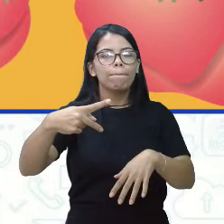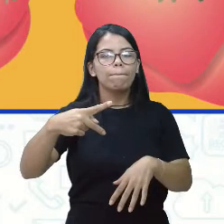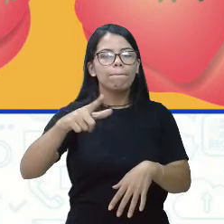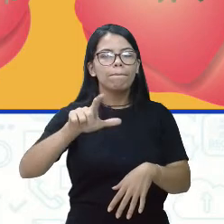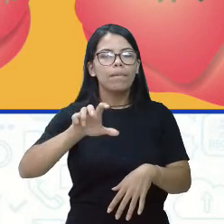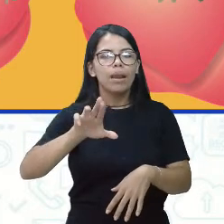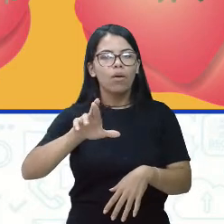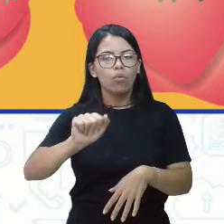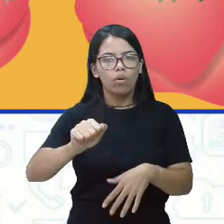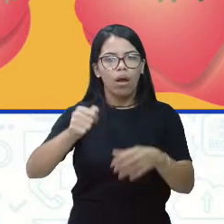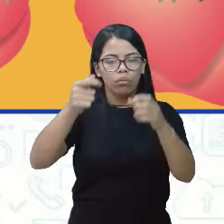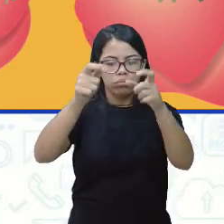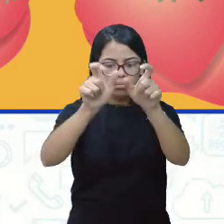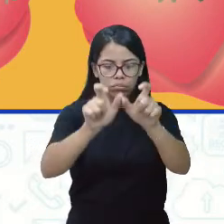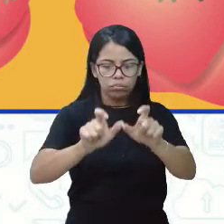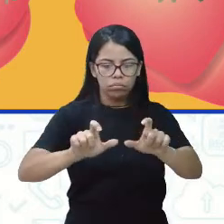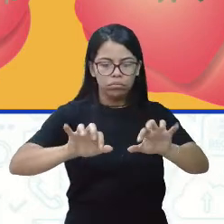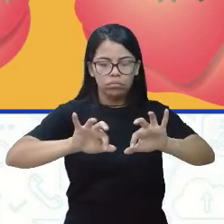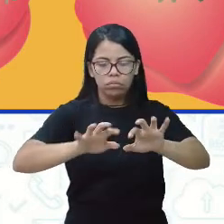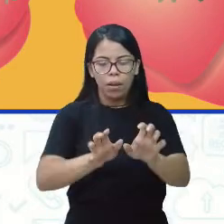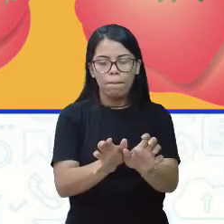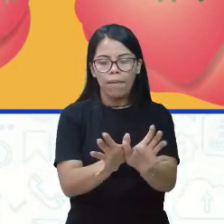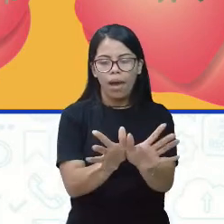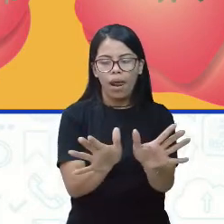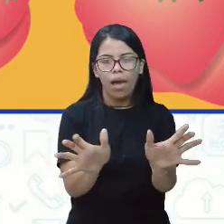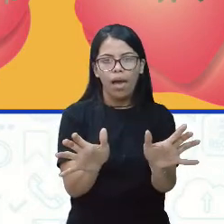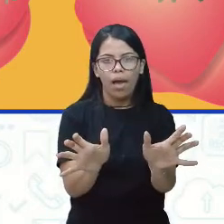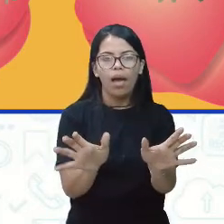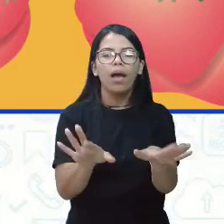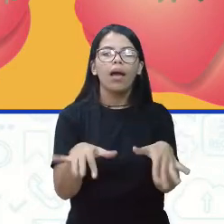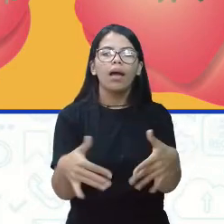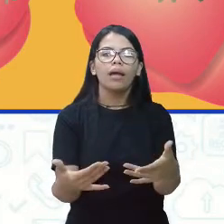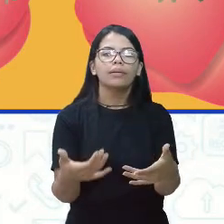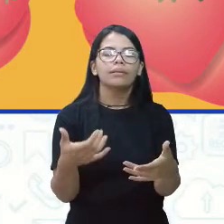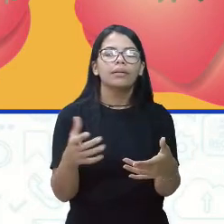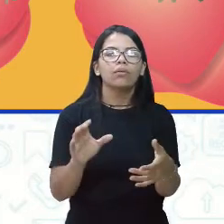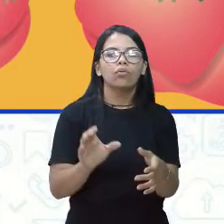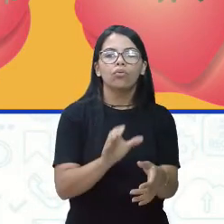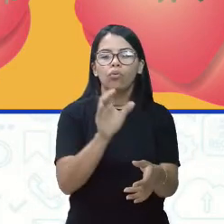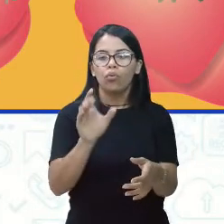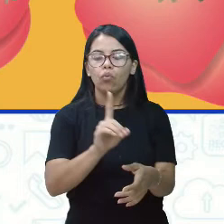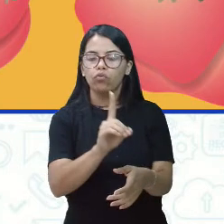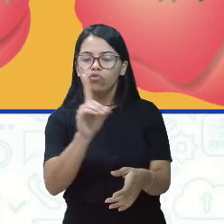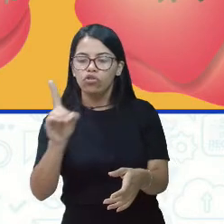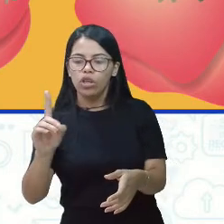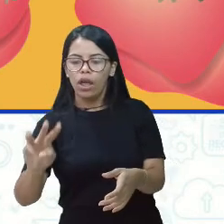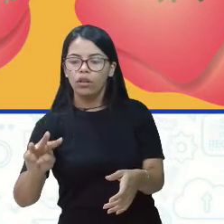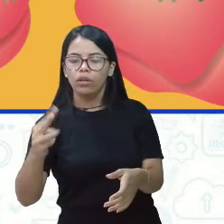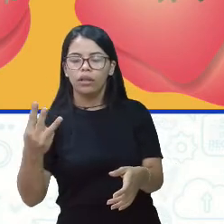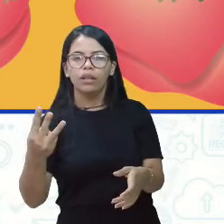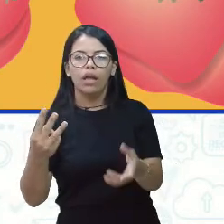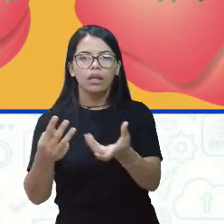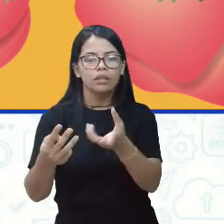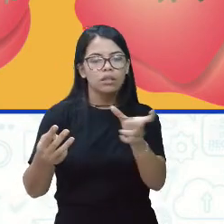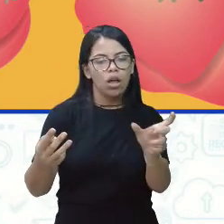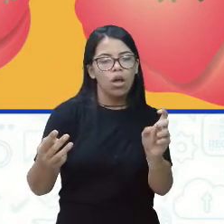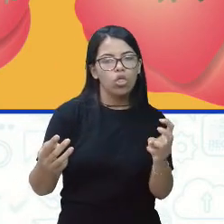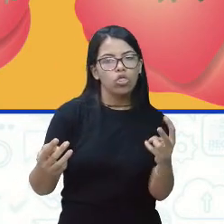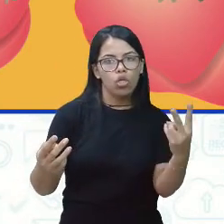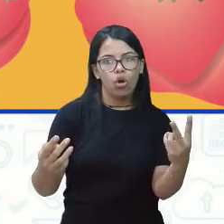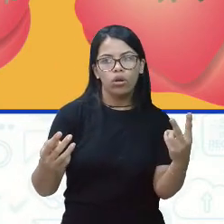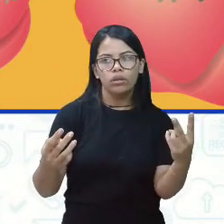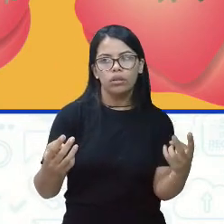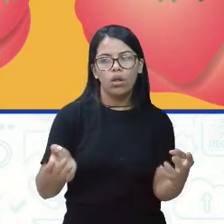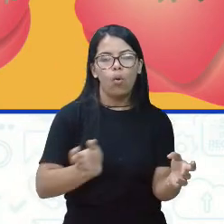estão localizados na caixa torácica. O pulmão direito é dividido em 3 lobos e o esquerdo em 2. O coração